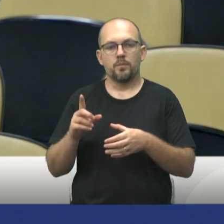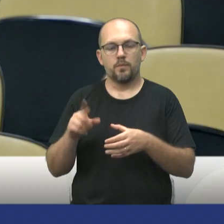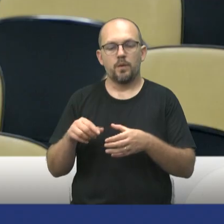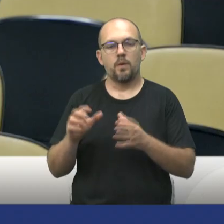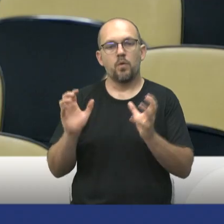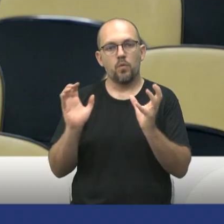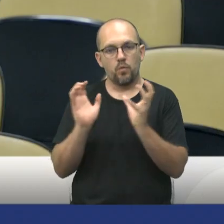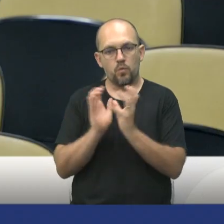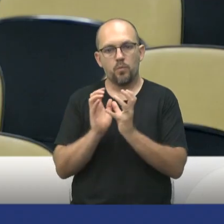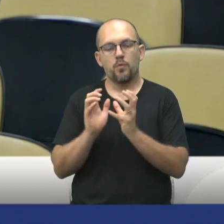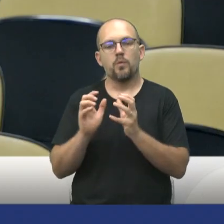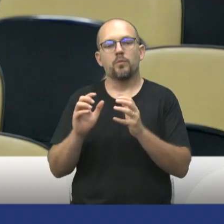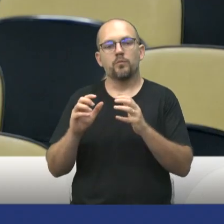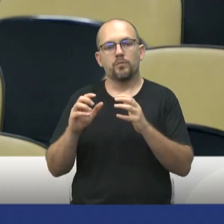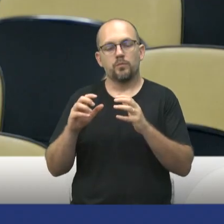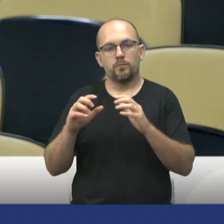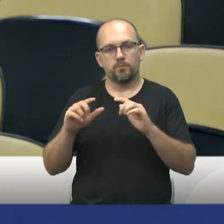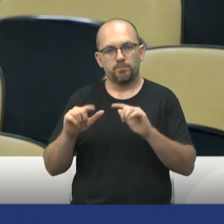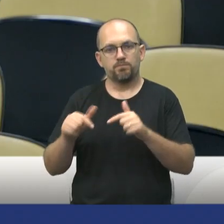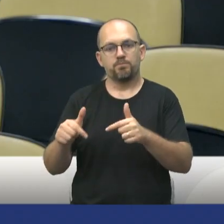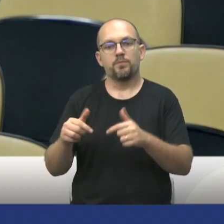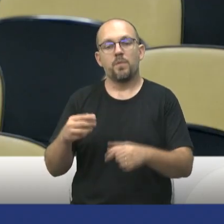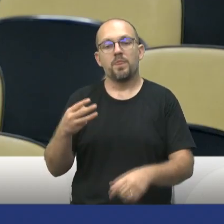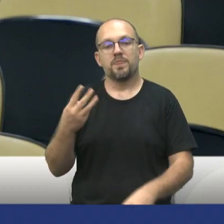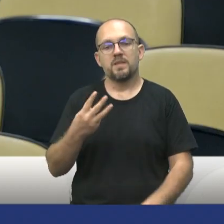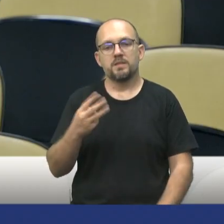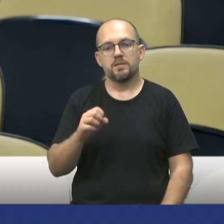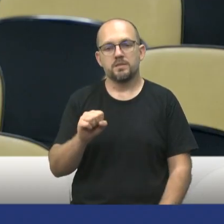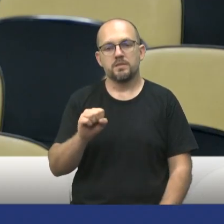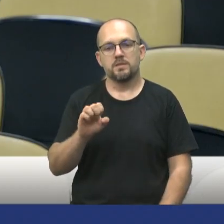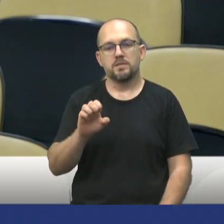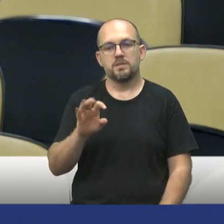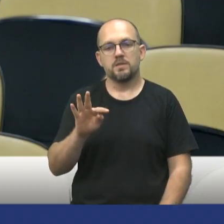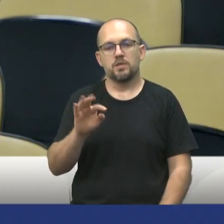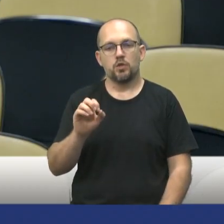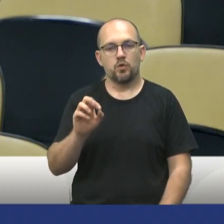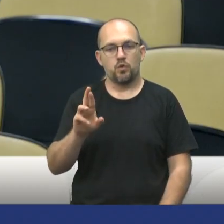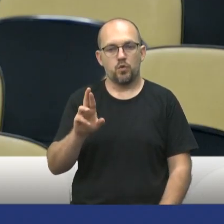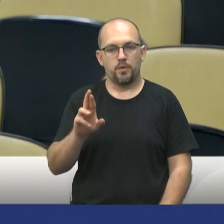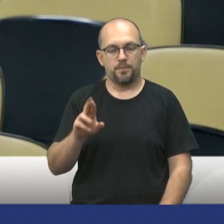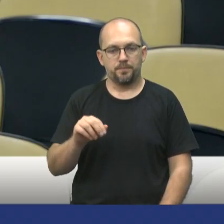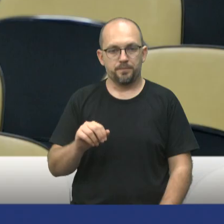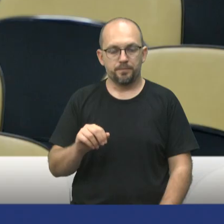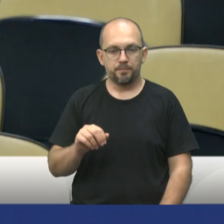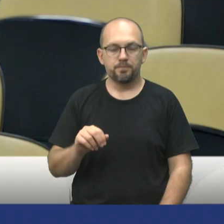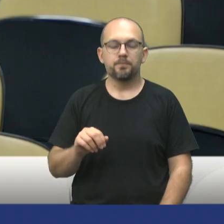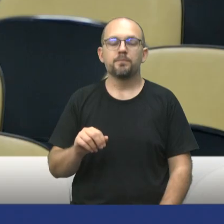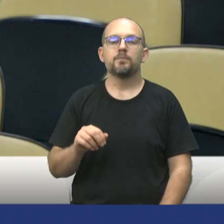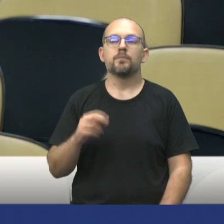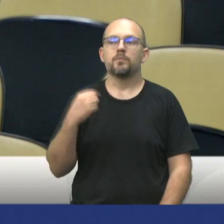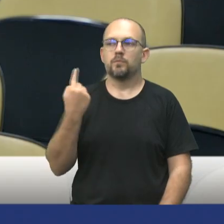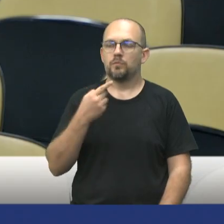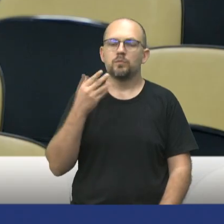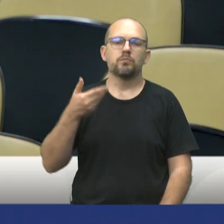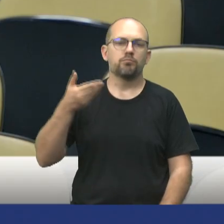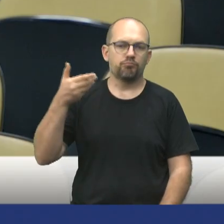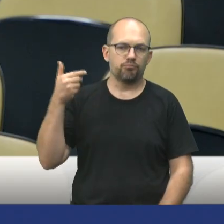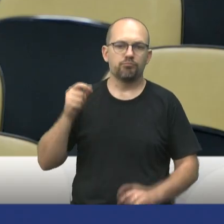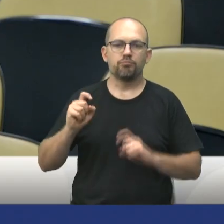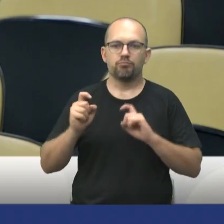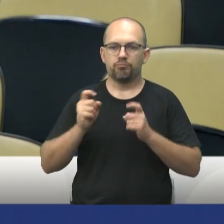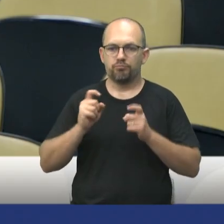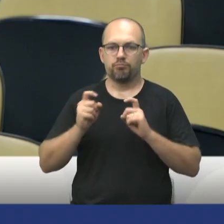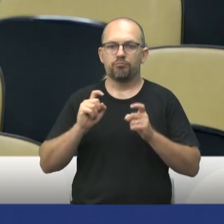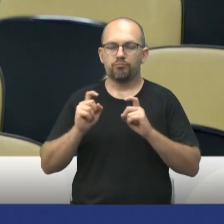Frente Parlamentar do Terceiro Setor, tá? E nós tivemos algumas reuniões e eu gostaria